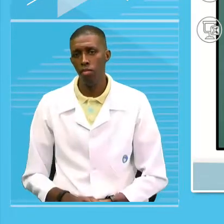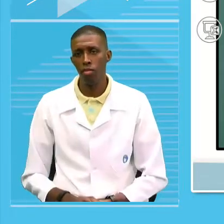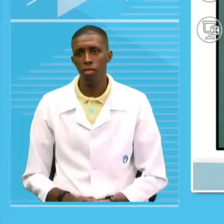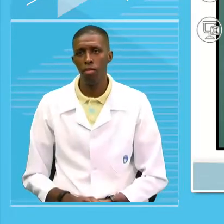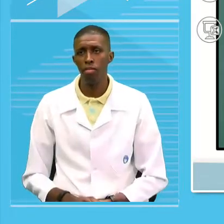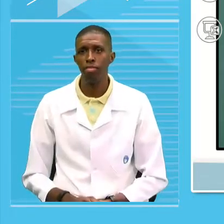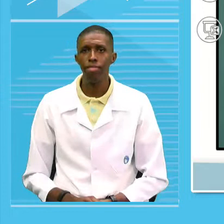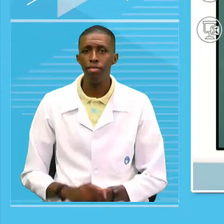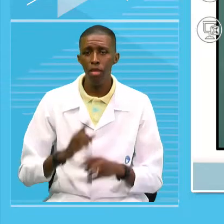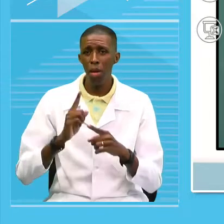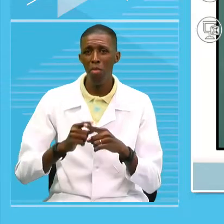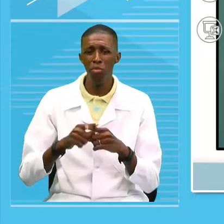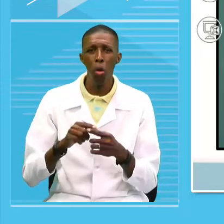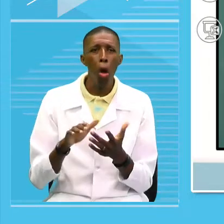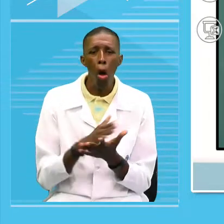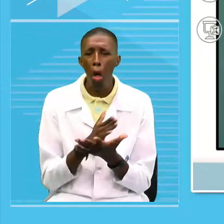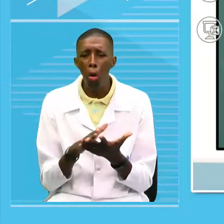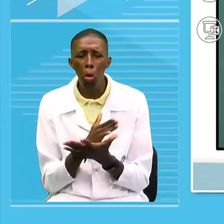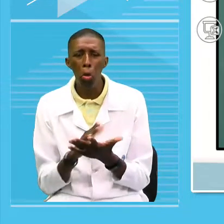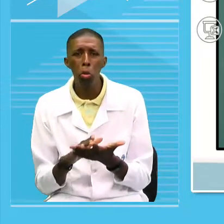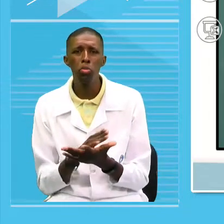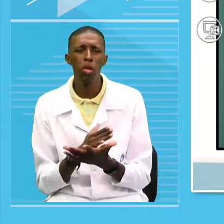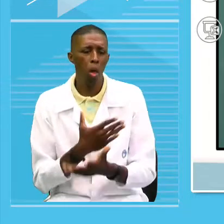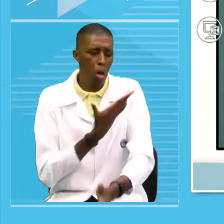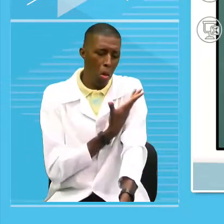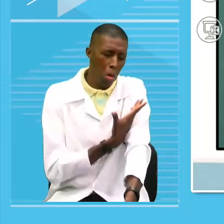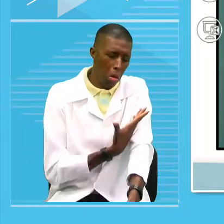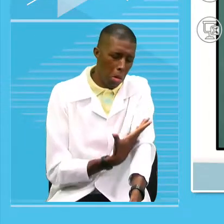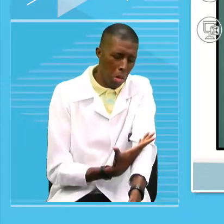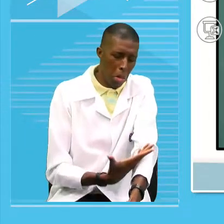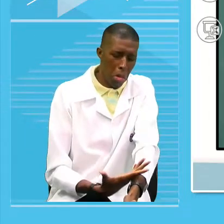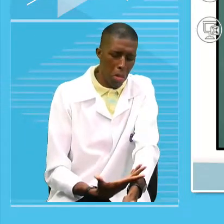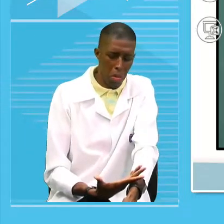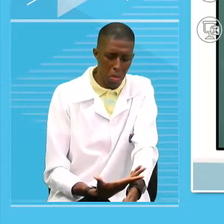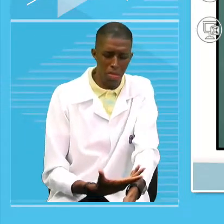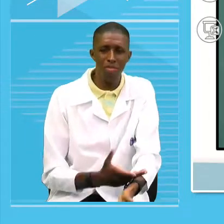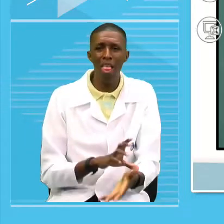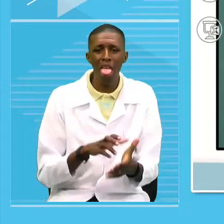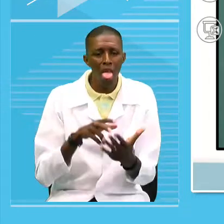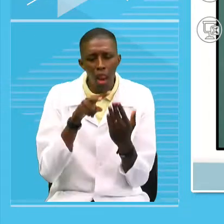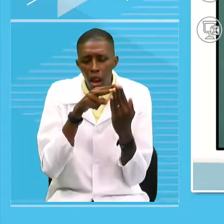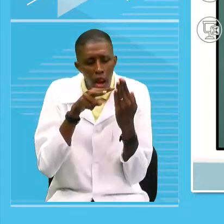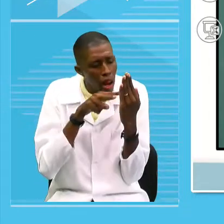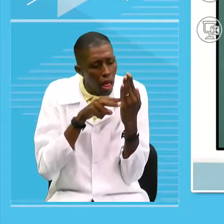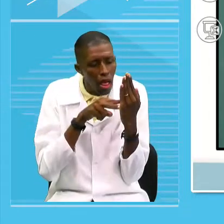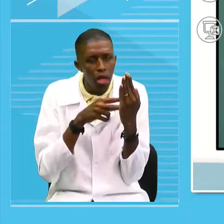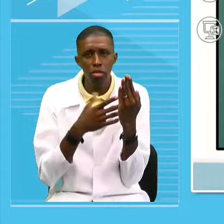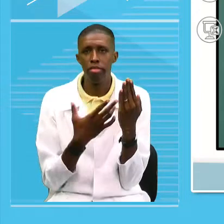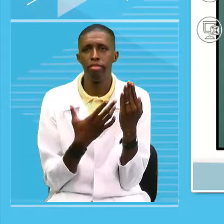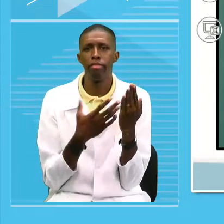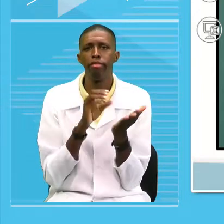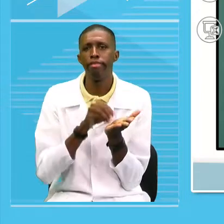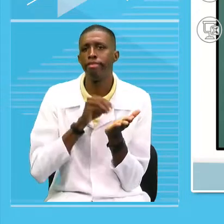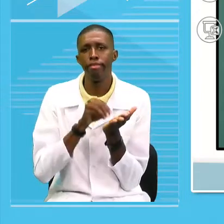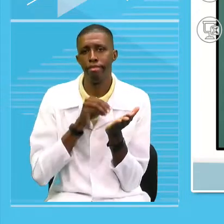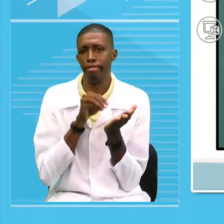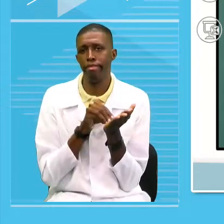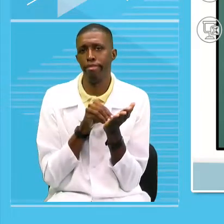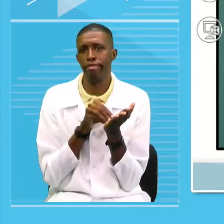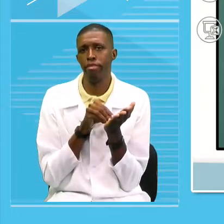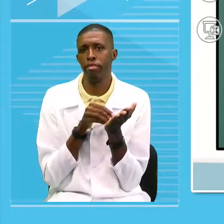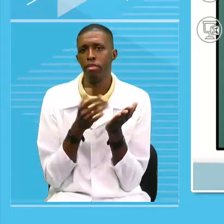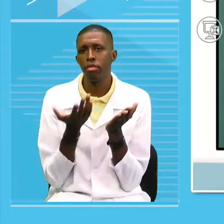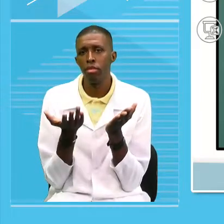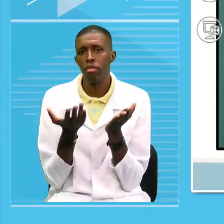o hábito da leitura da escrita por isso no WhatsApp a gente você é a pessoa que escreve